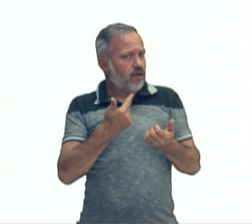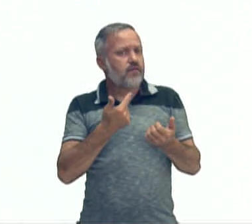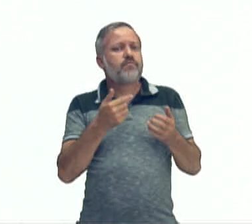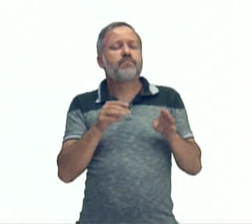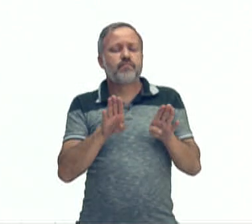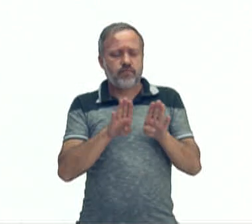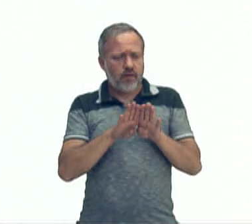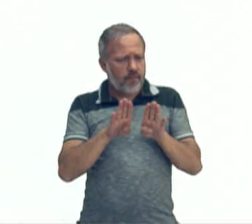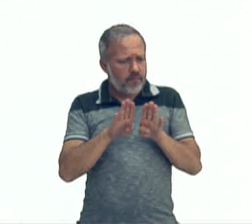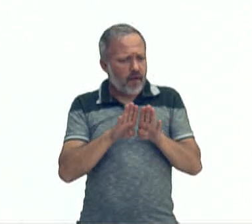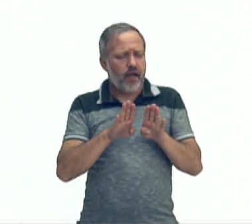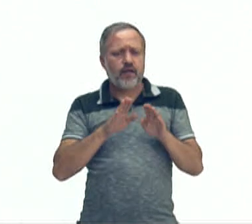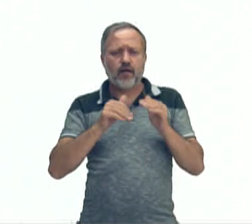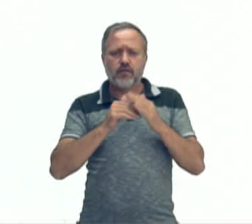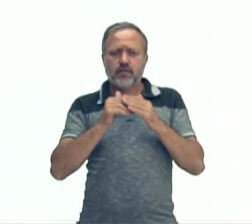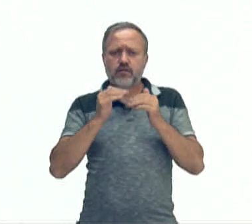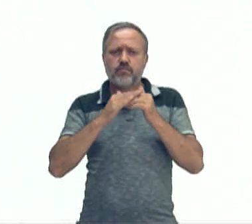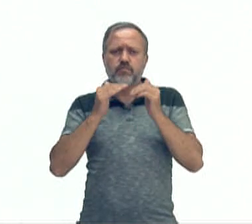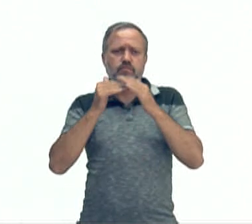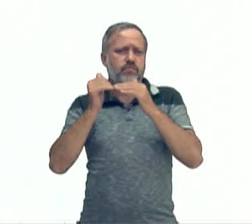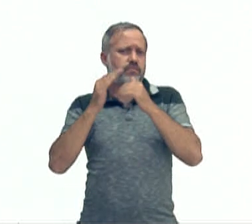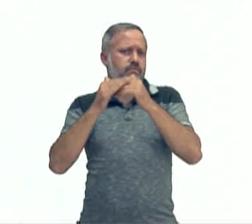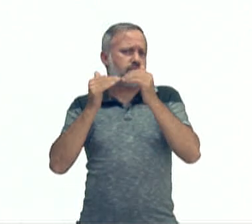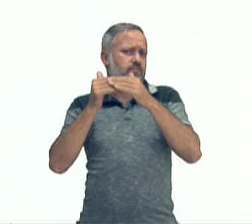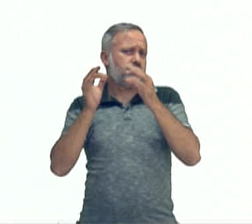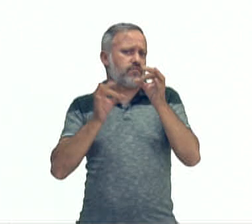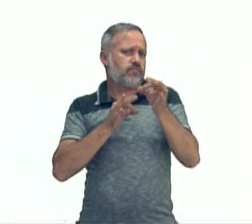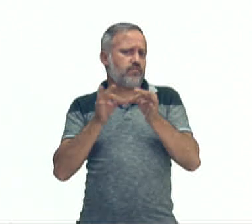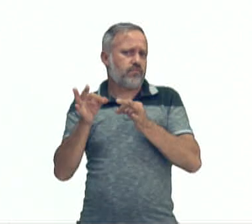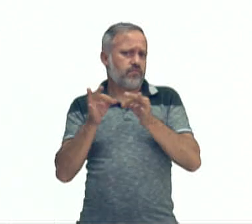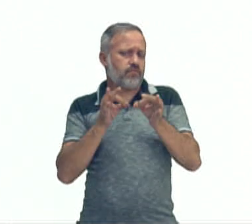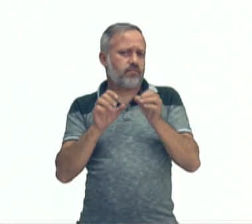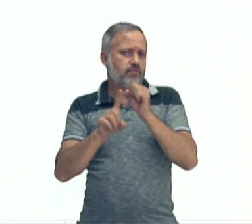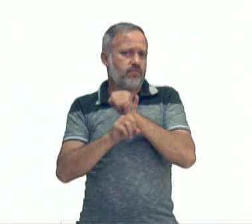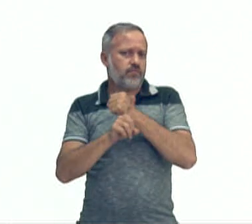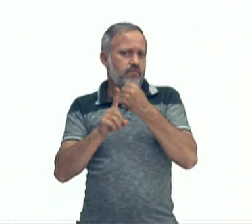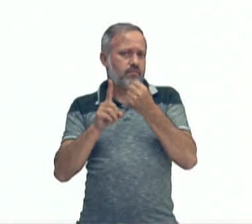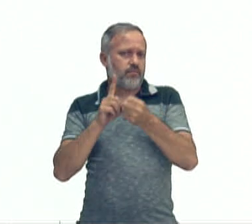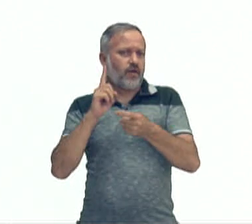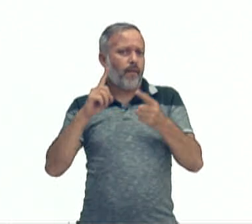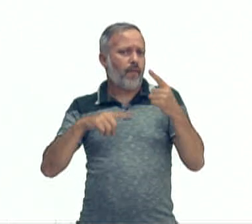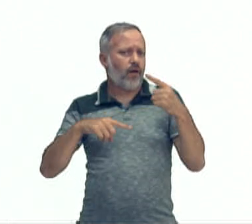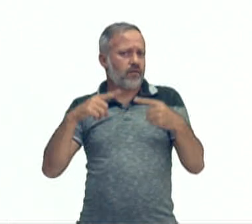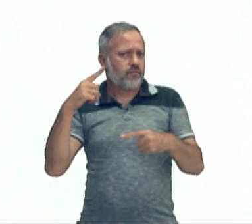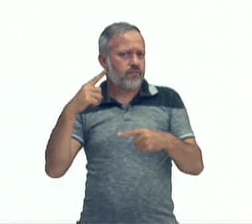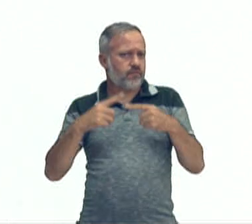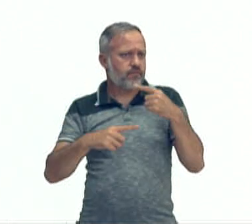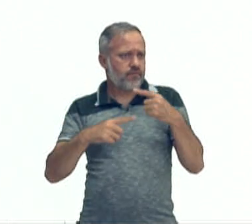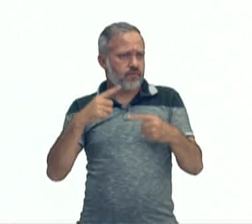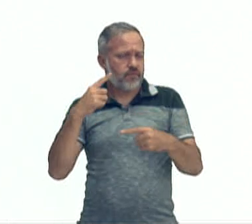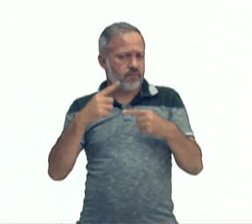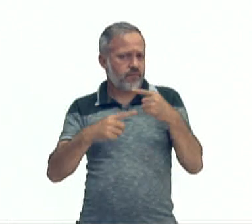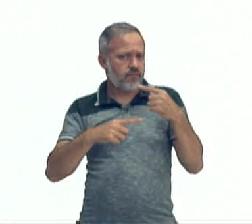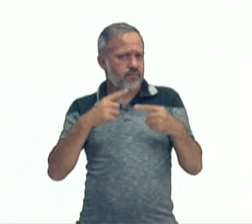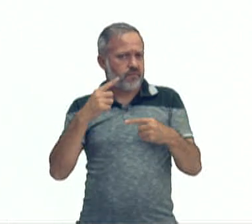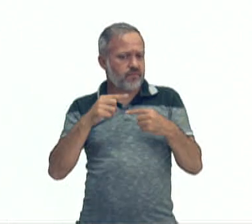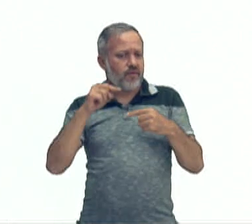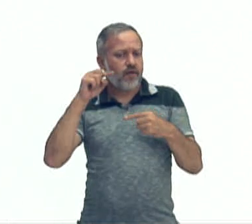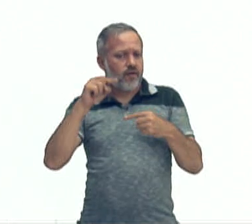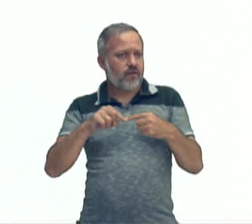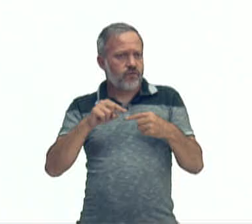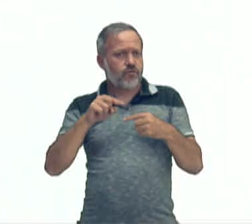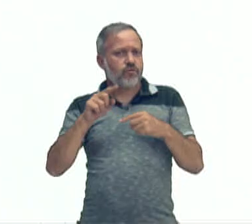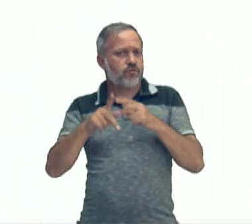da arquitetura, com uma organização social, política e ideológica magnífica, como